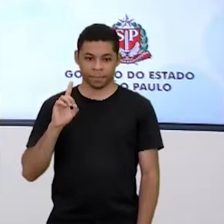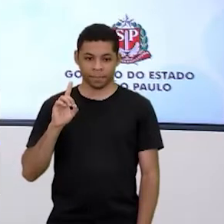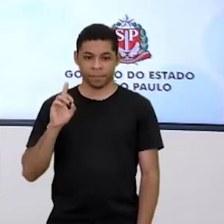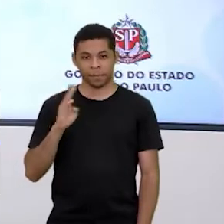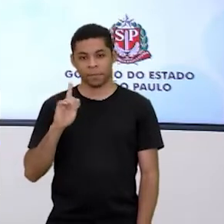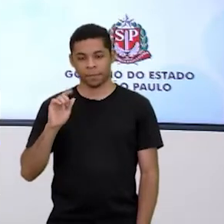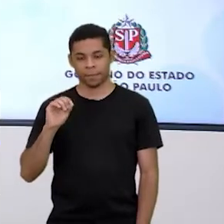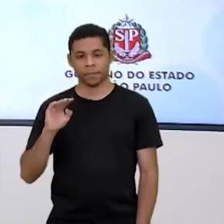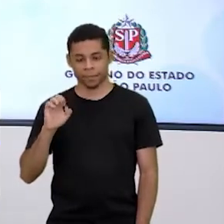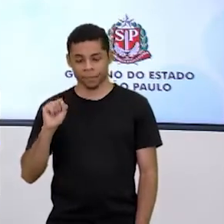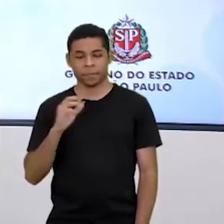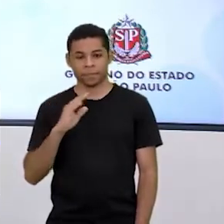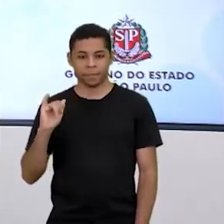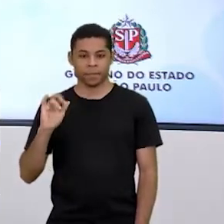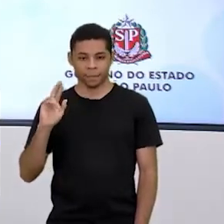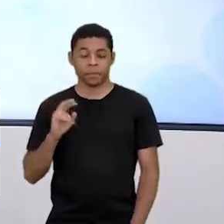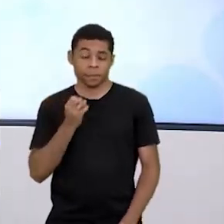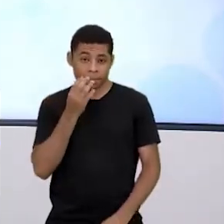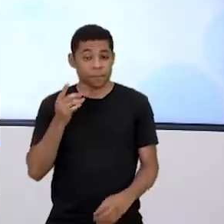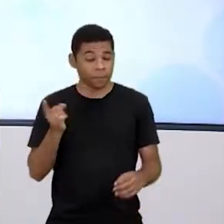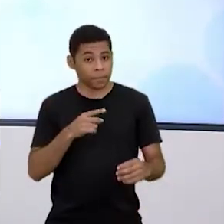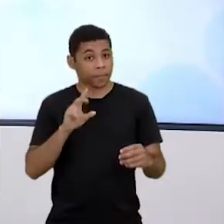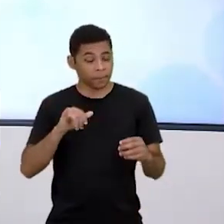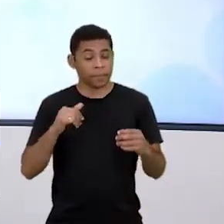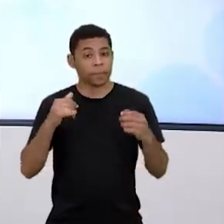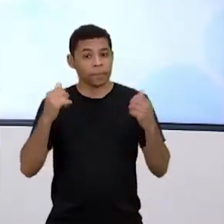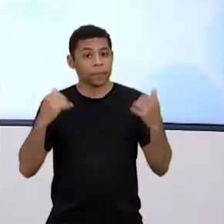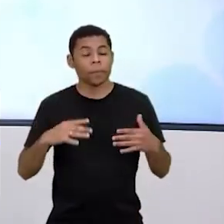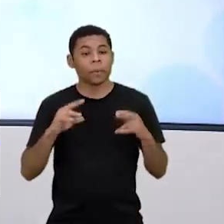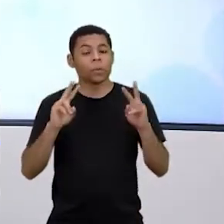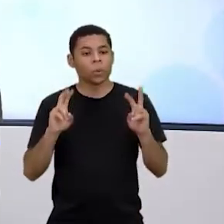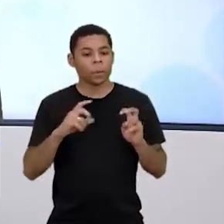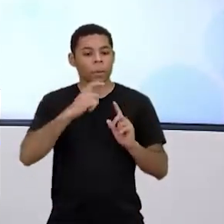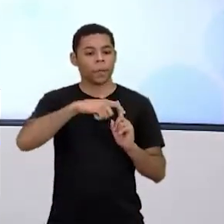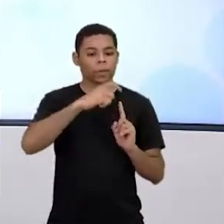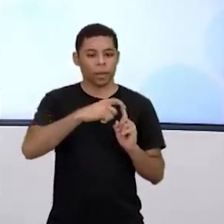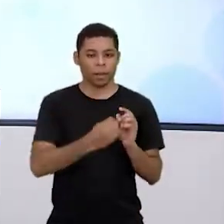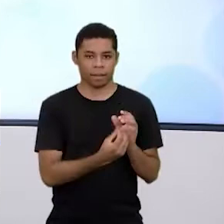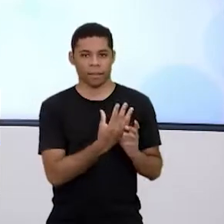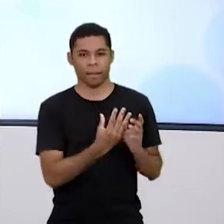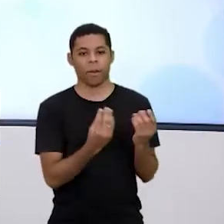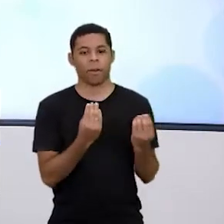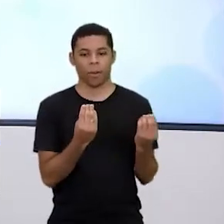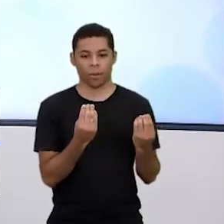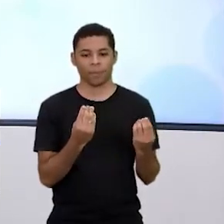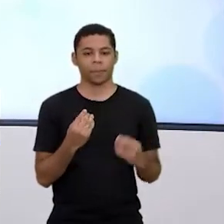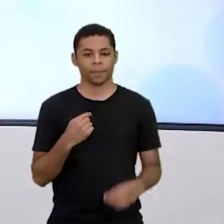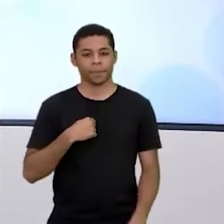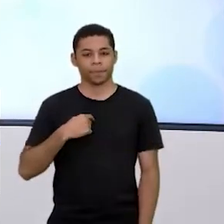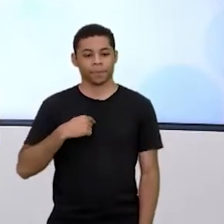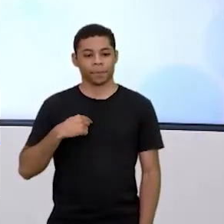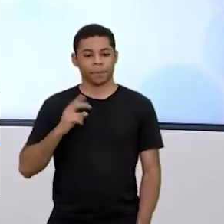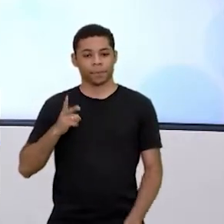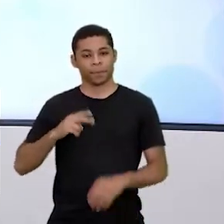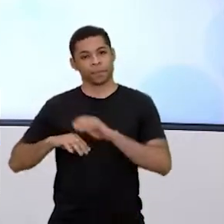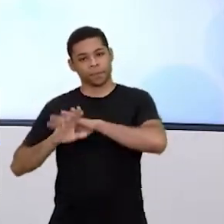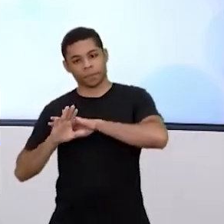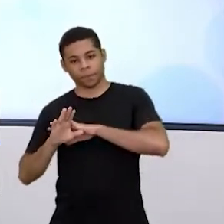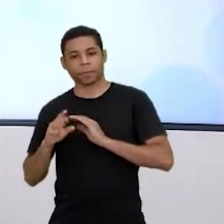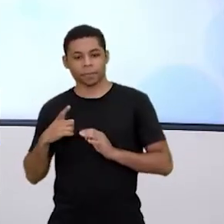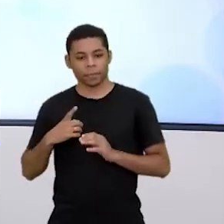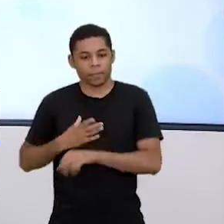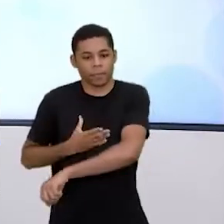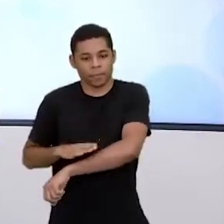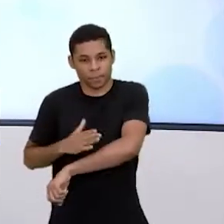continuar falando aí sobre criação de personagem. A gente está aqui no background de desenvolvimento